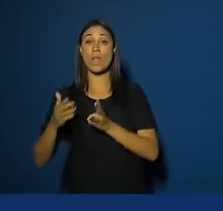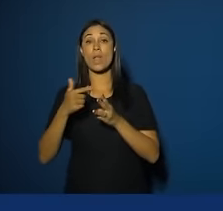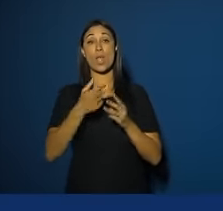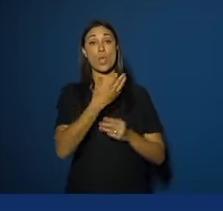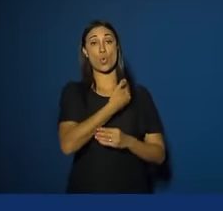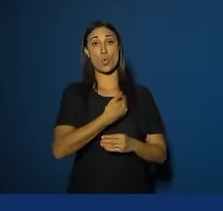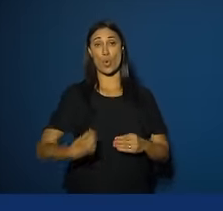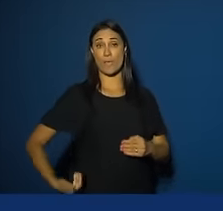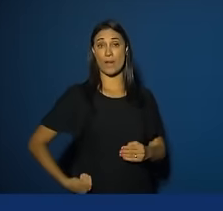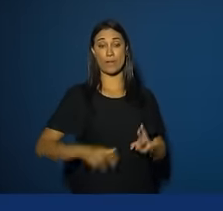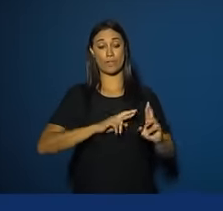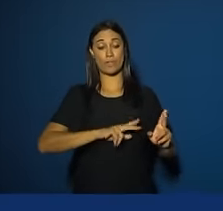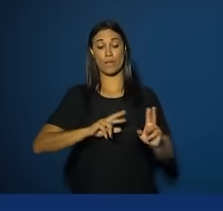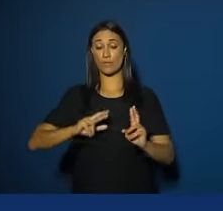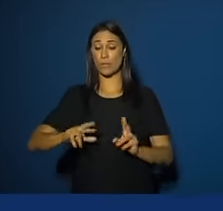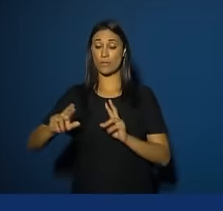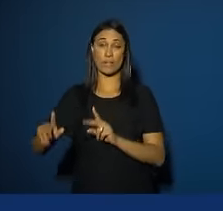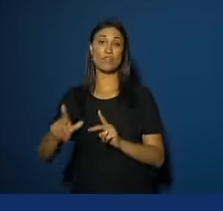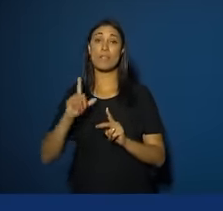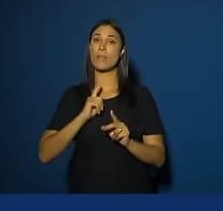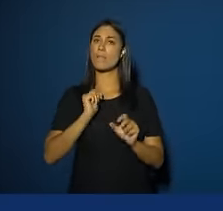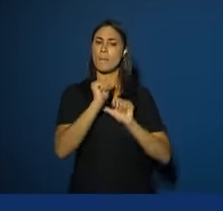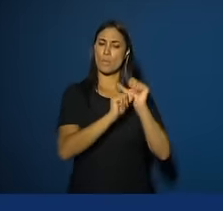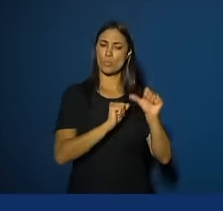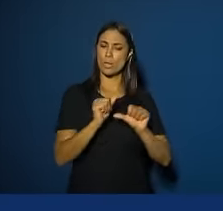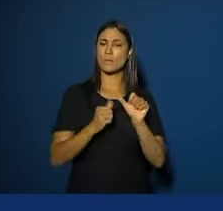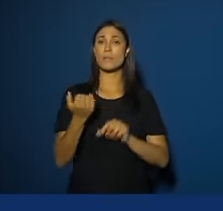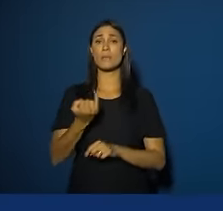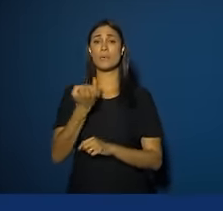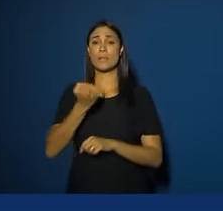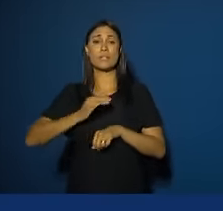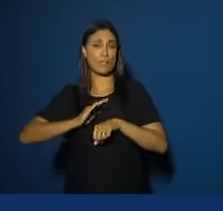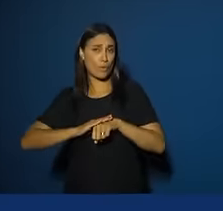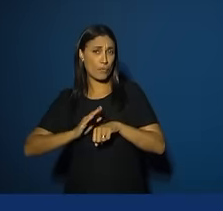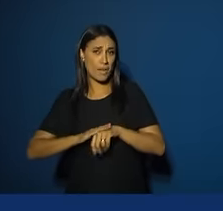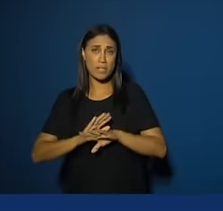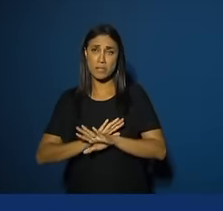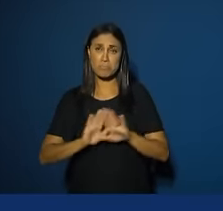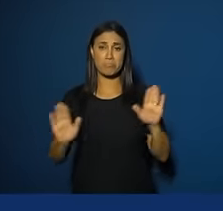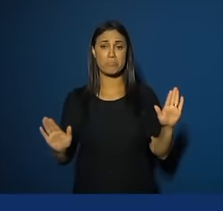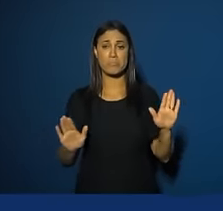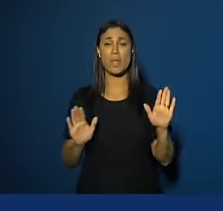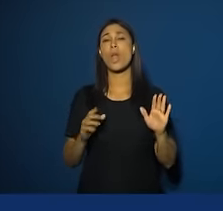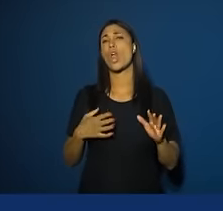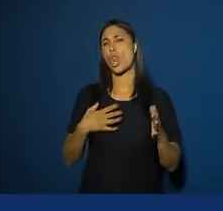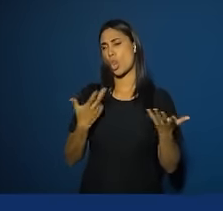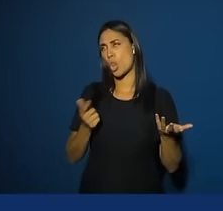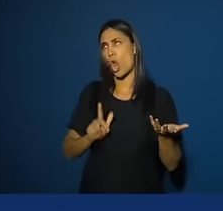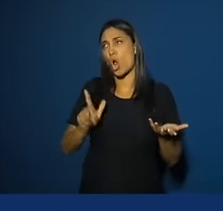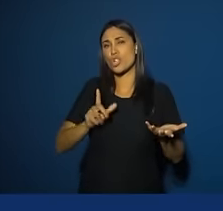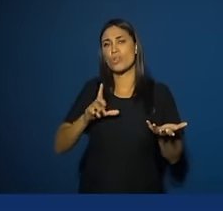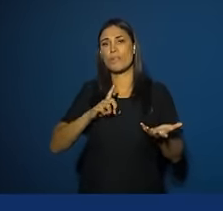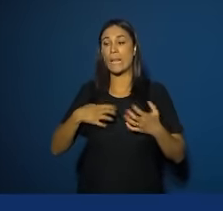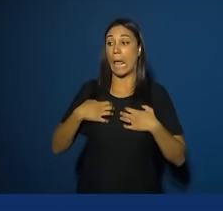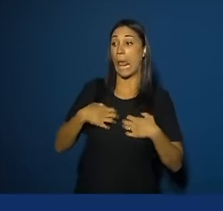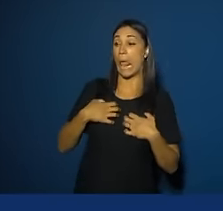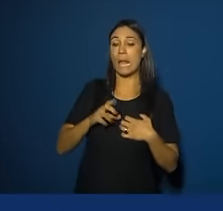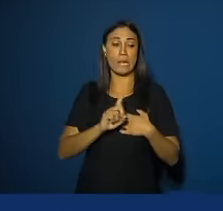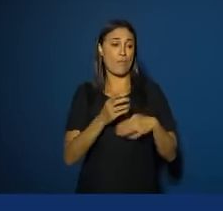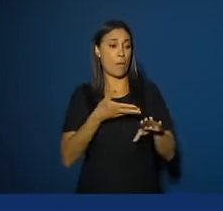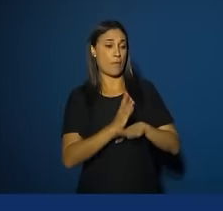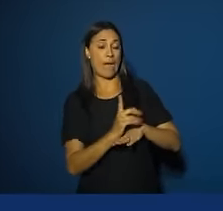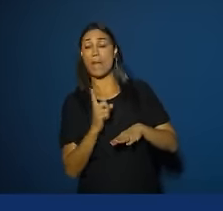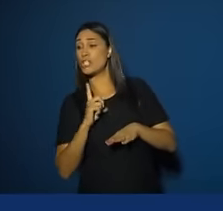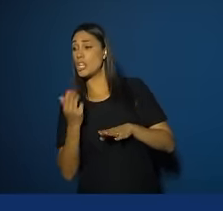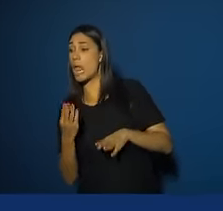diferentes reformas muito relevantes foram feitas então é claro que vai ter angústia da vez que não foi aprovado tinha a minha